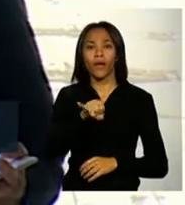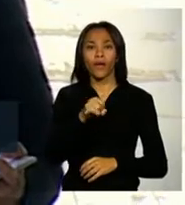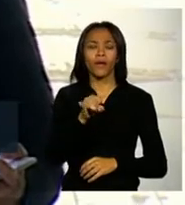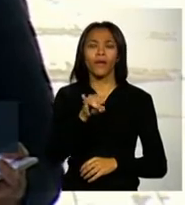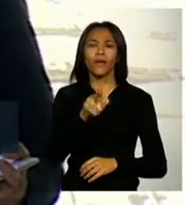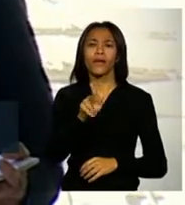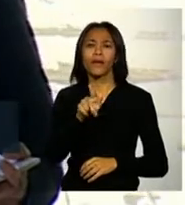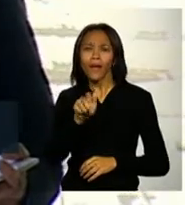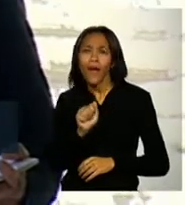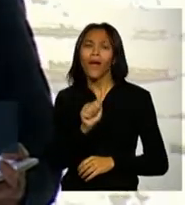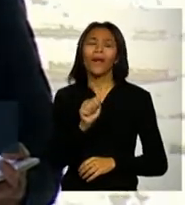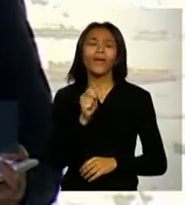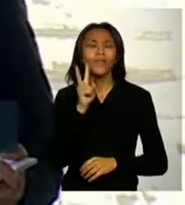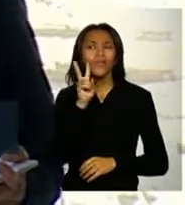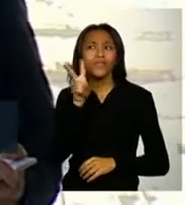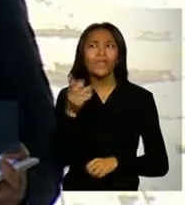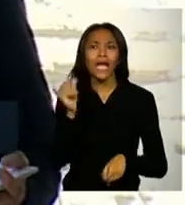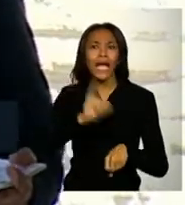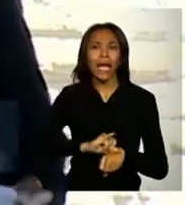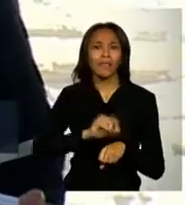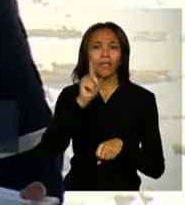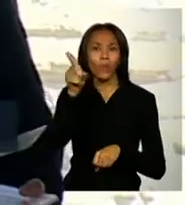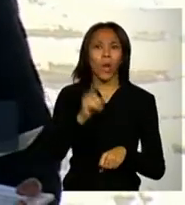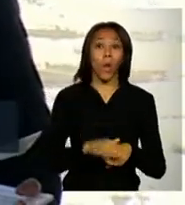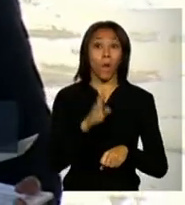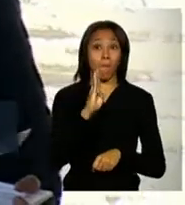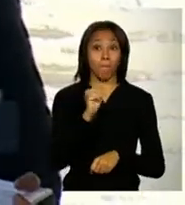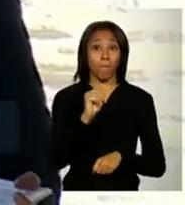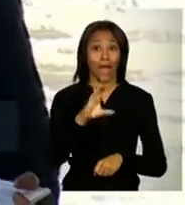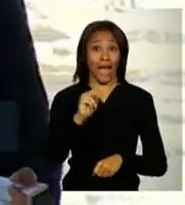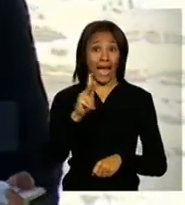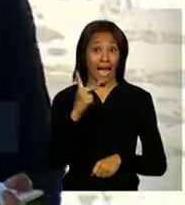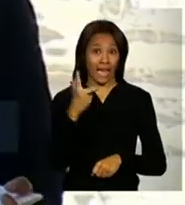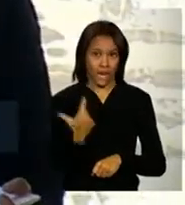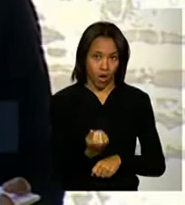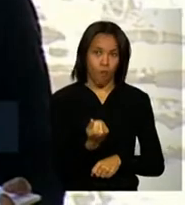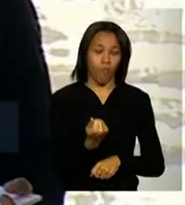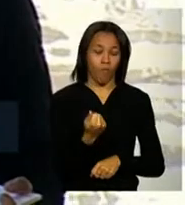vi na capital mundial do Bacalhau Alexandre